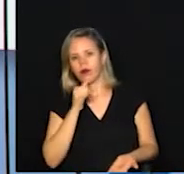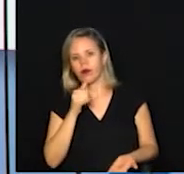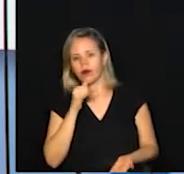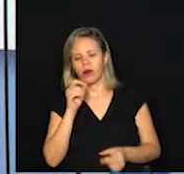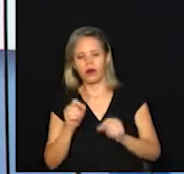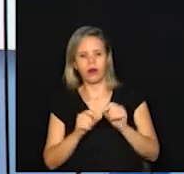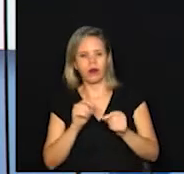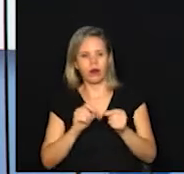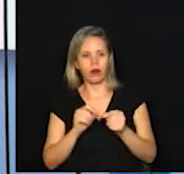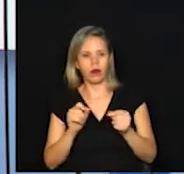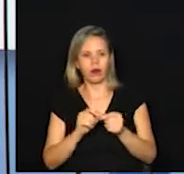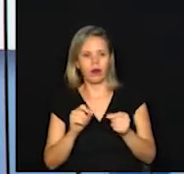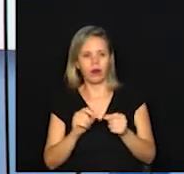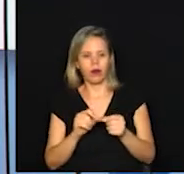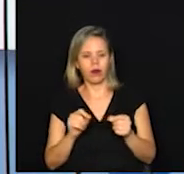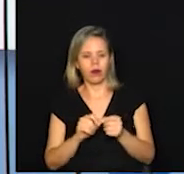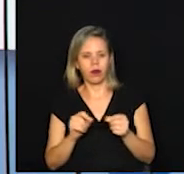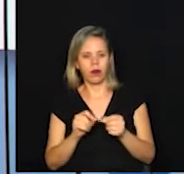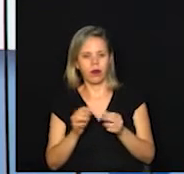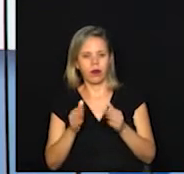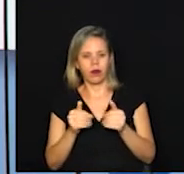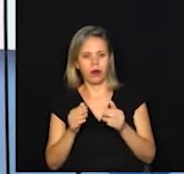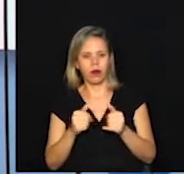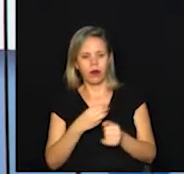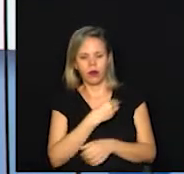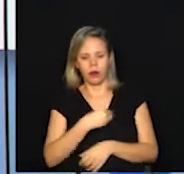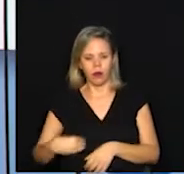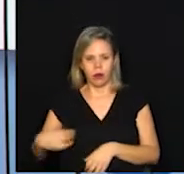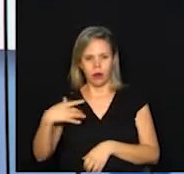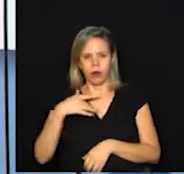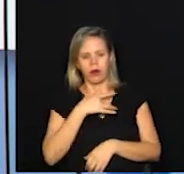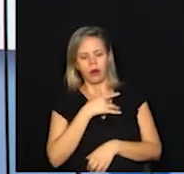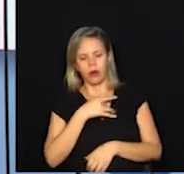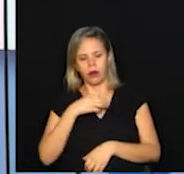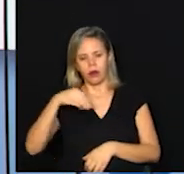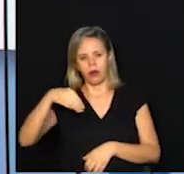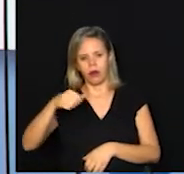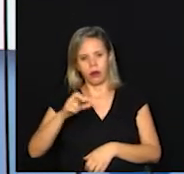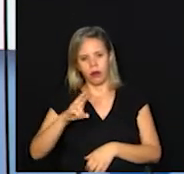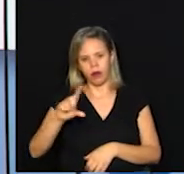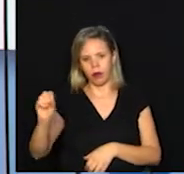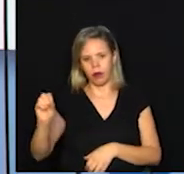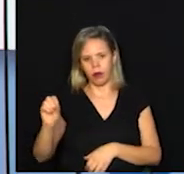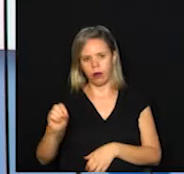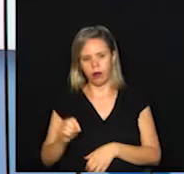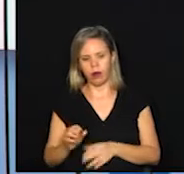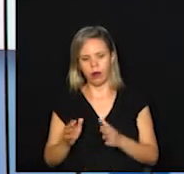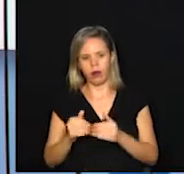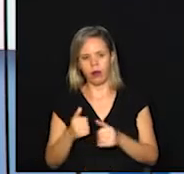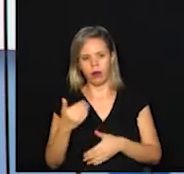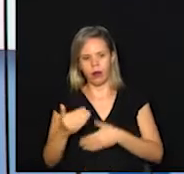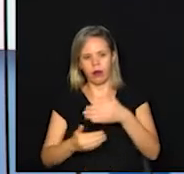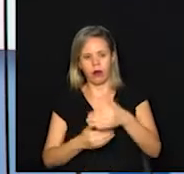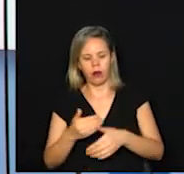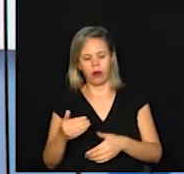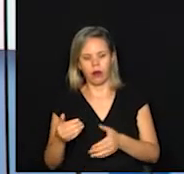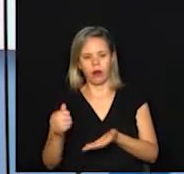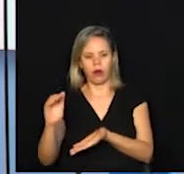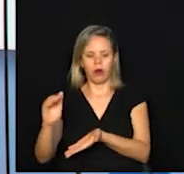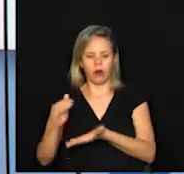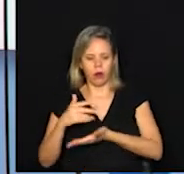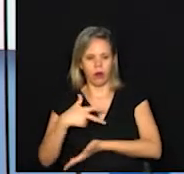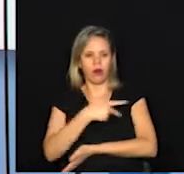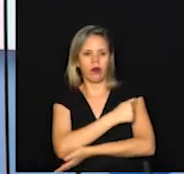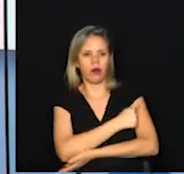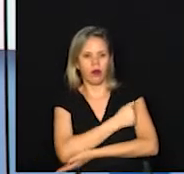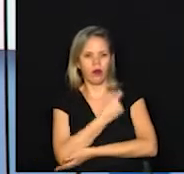para fazer aí um apelo ao ministro da Saúde, Marcelo Queiroga, solicitando que nas próximas remessas da